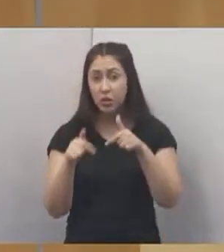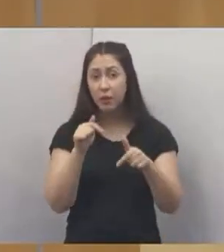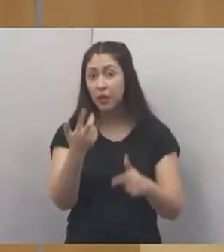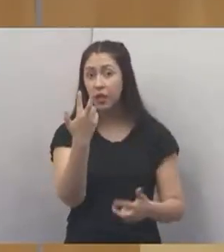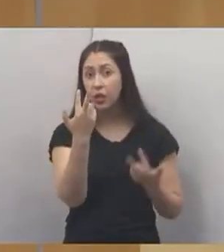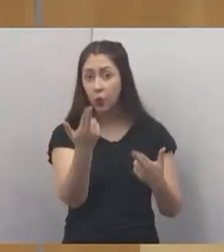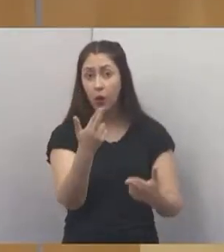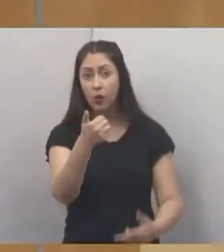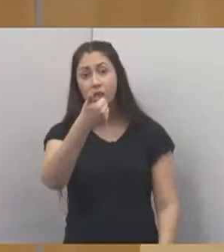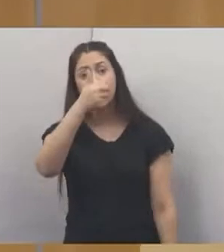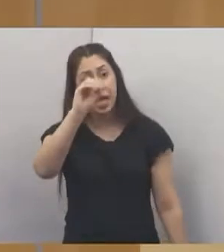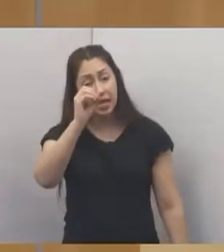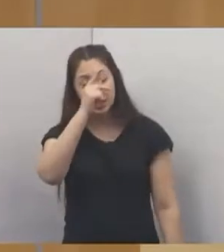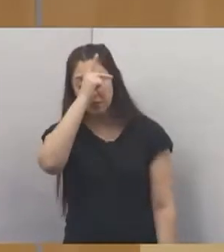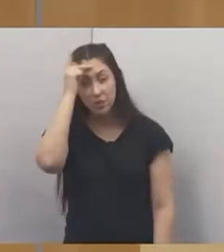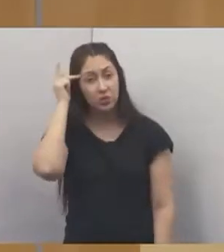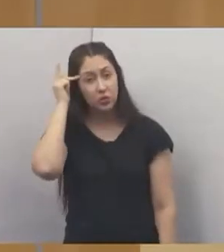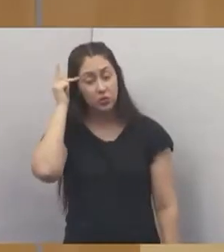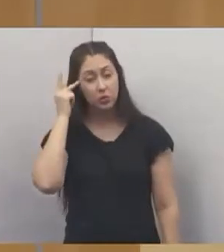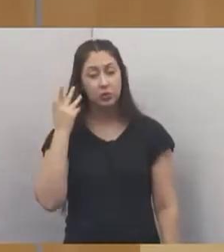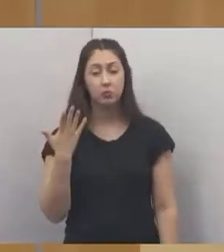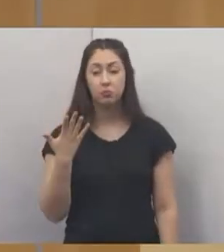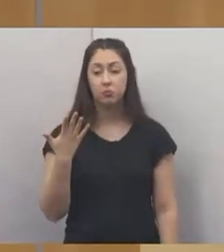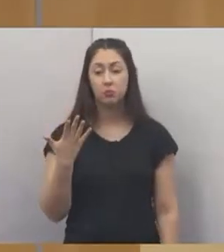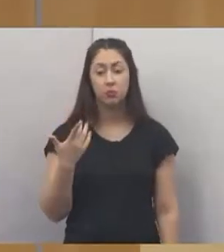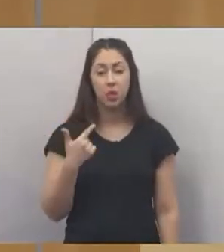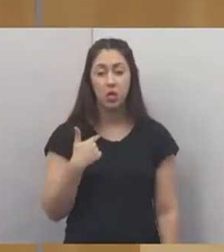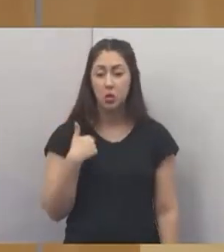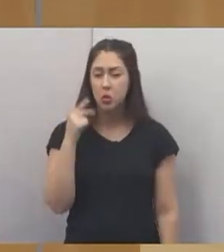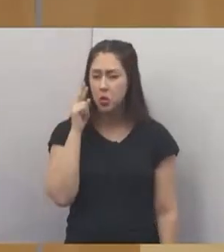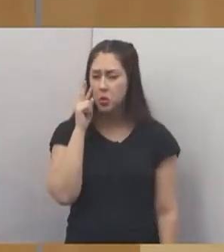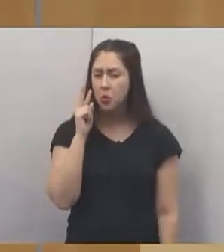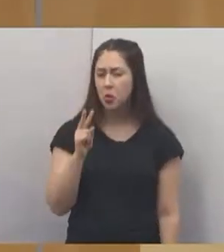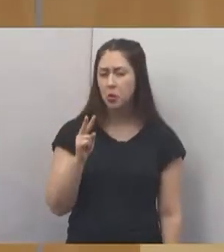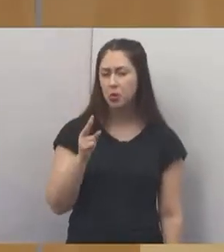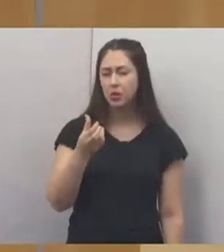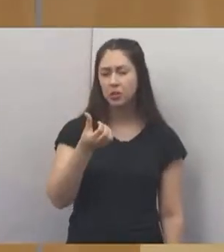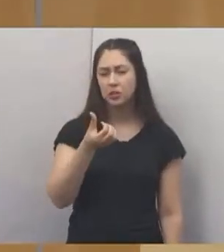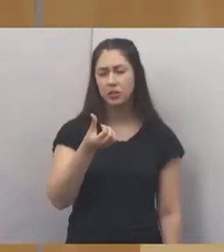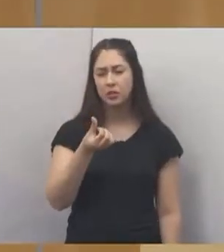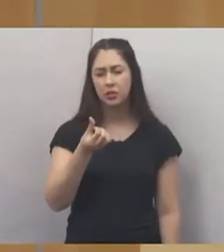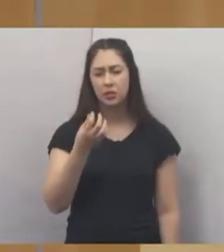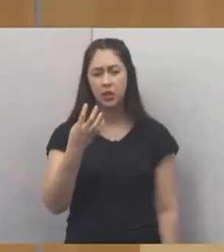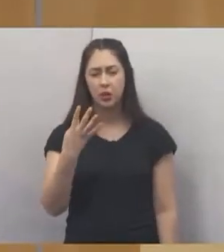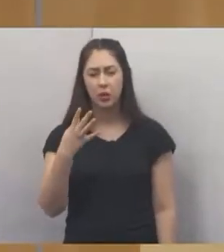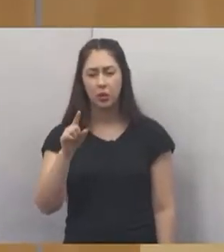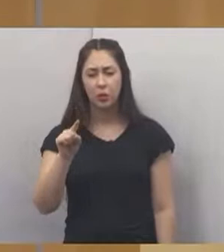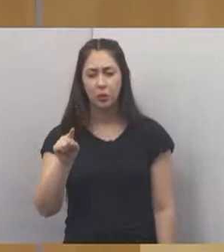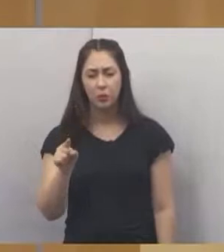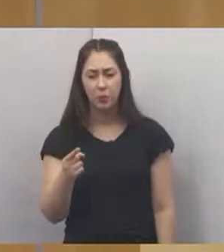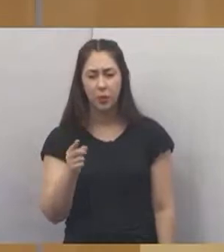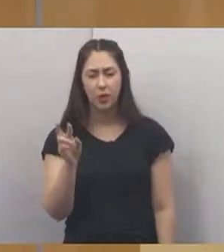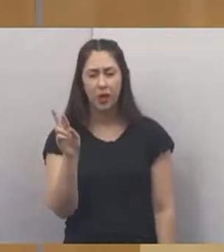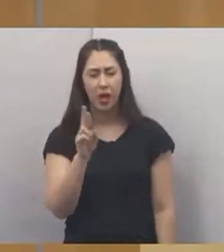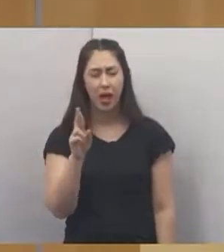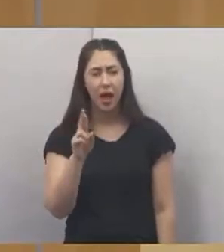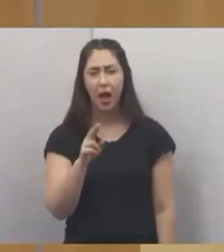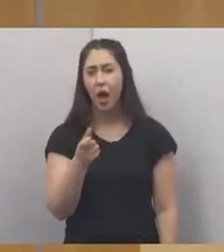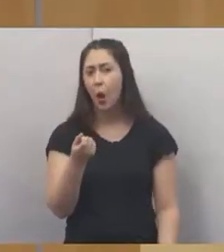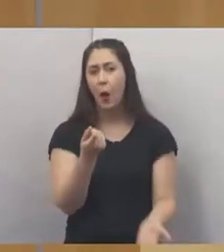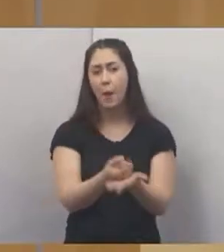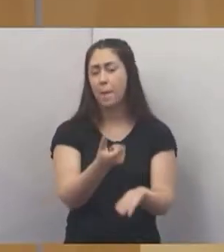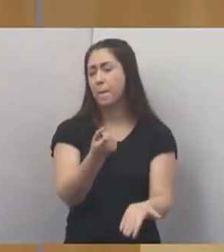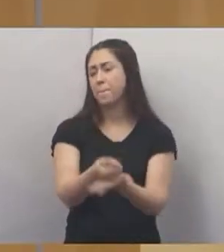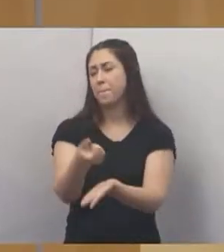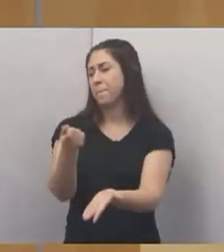10. Então, eu não encaro esses 64 mil como um gasto